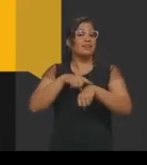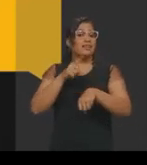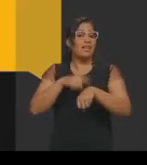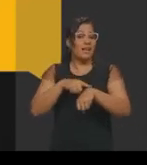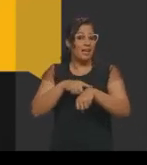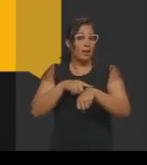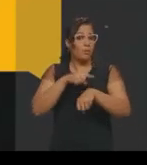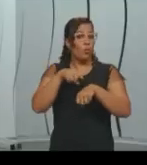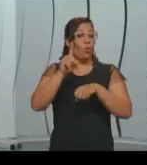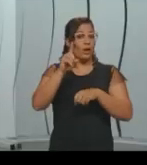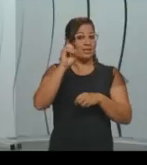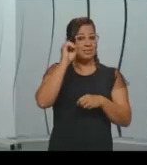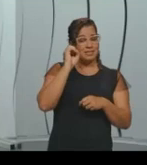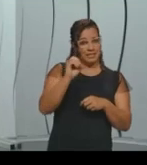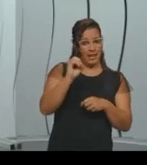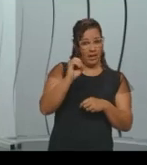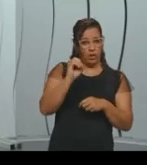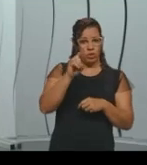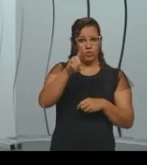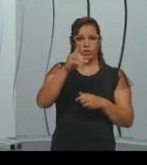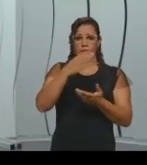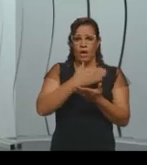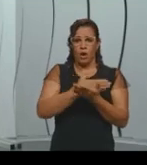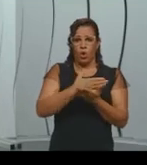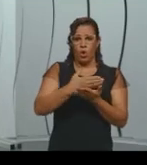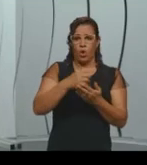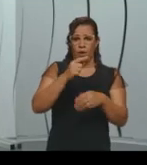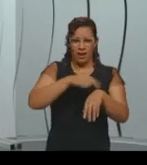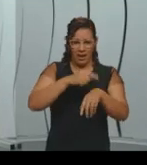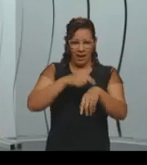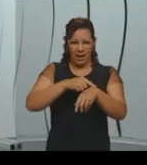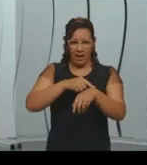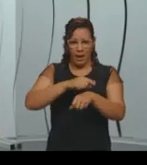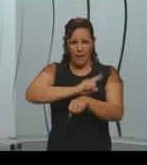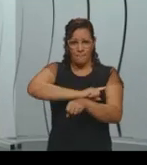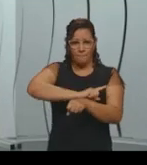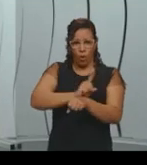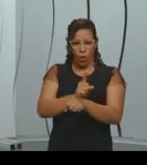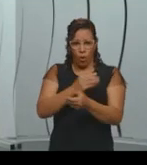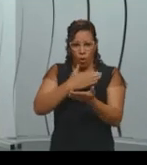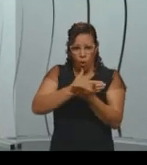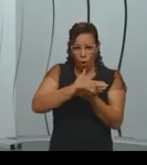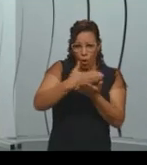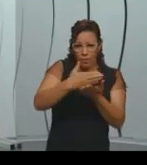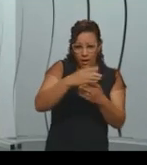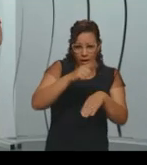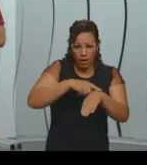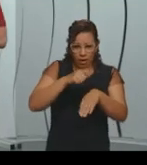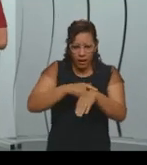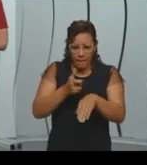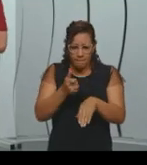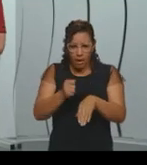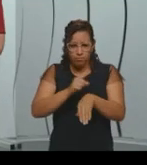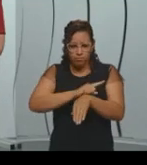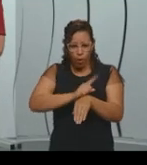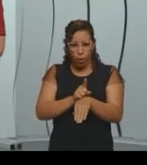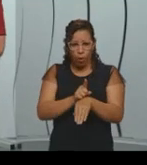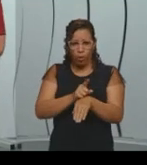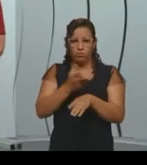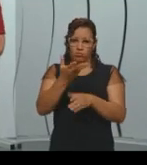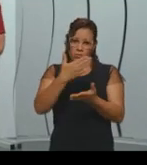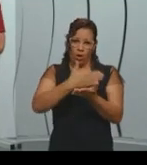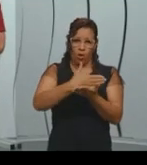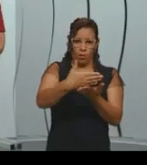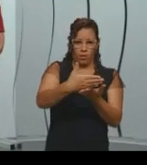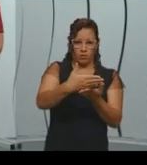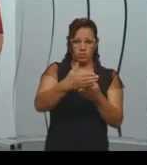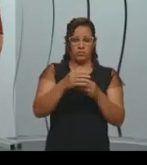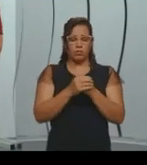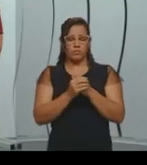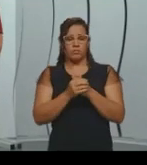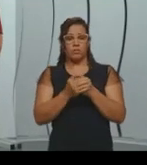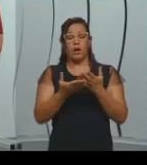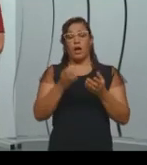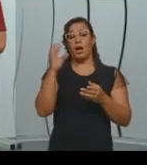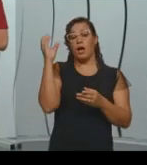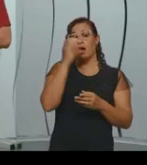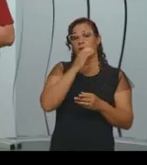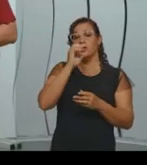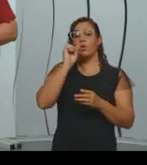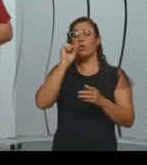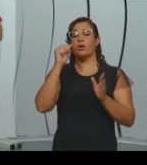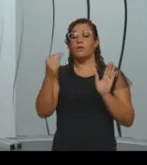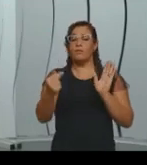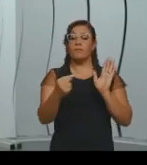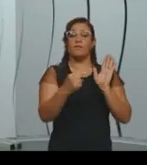a zero, quando você dispara o cronômetro para começar a registrar o tempo, tá? A aceleração multiplicada